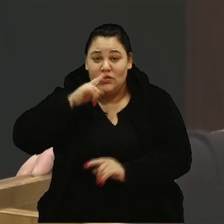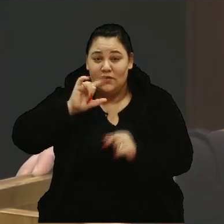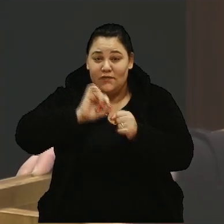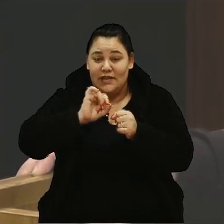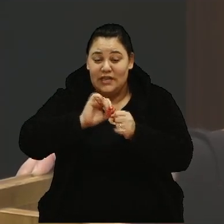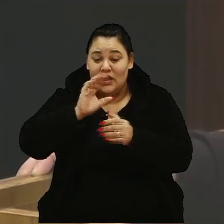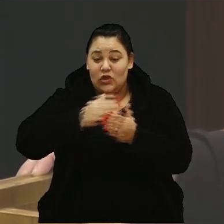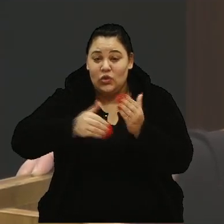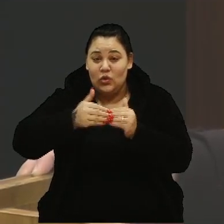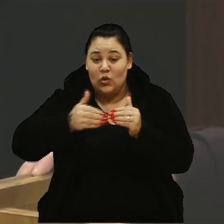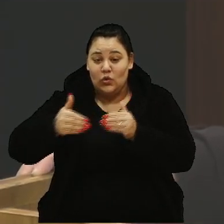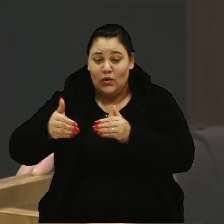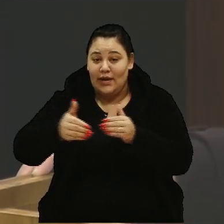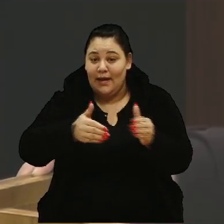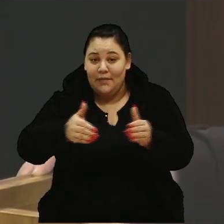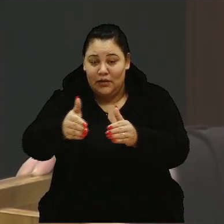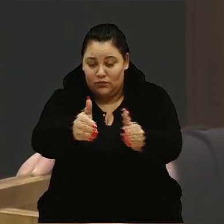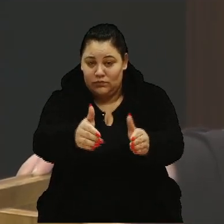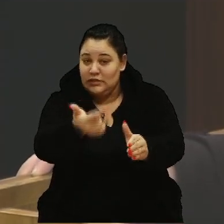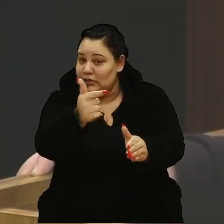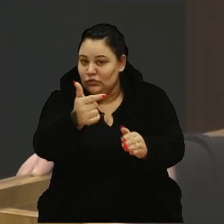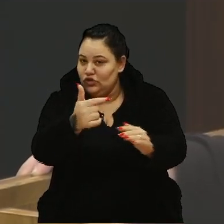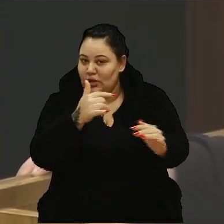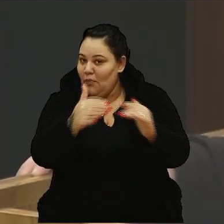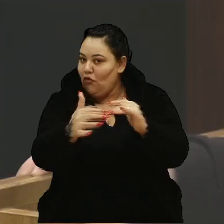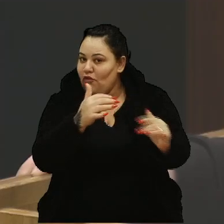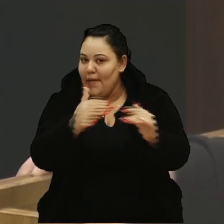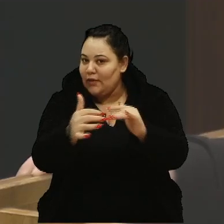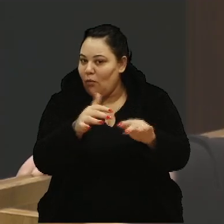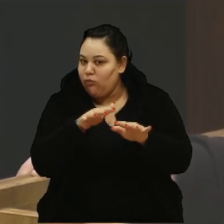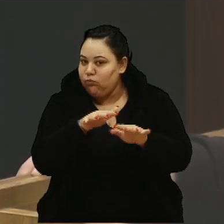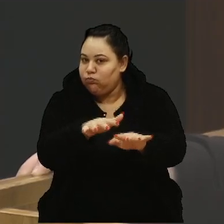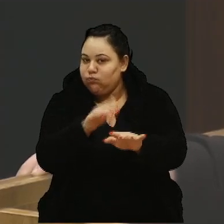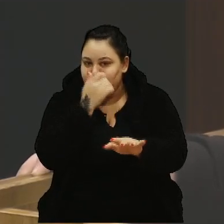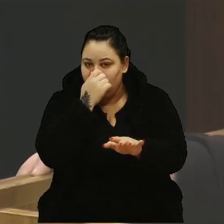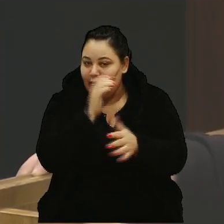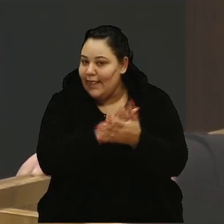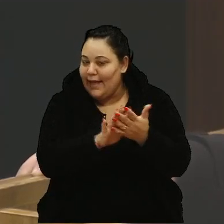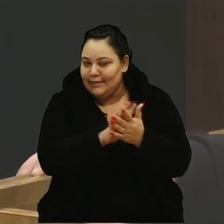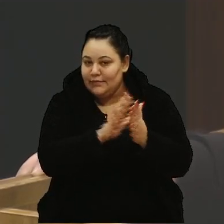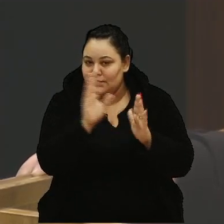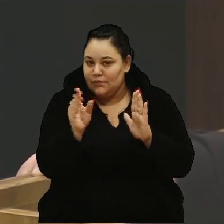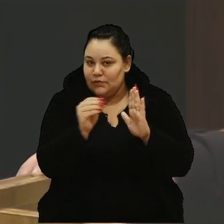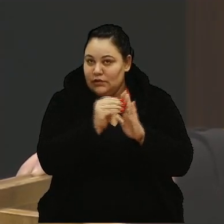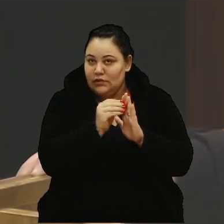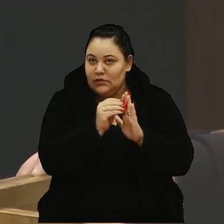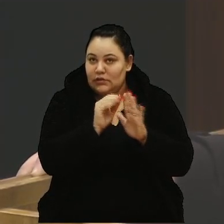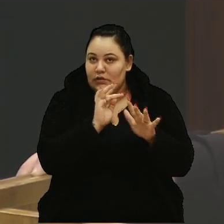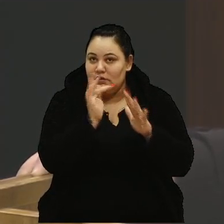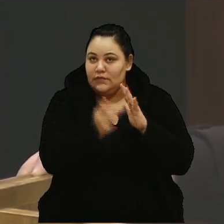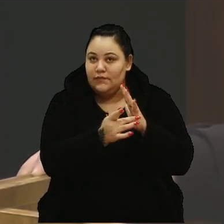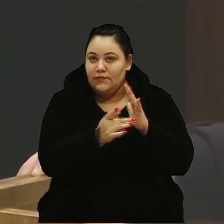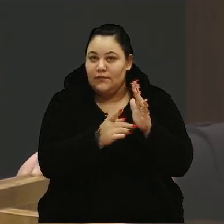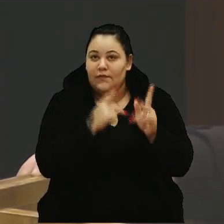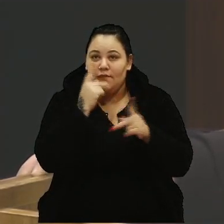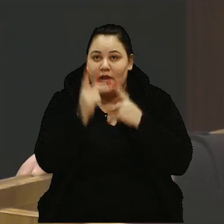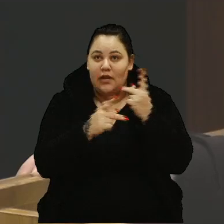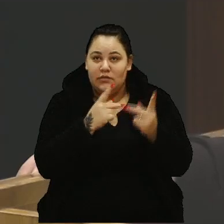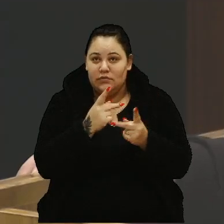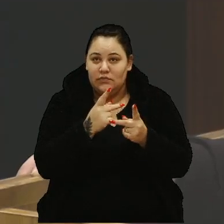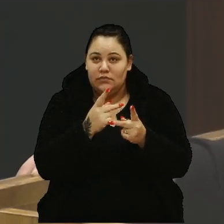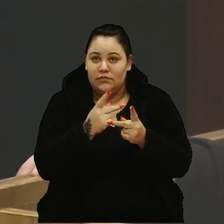percurso, sem trânsito. Aí postei esse vídeo nas redes sociais, diversos seguidores falaram para mim, faz